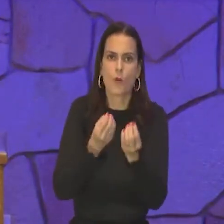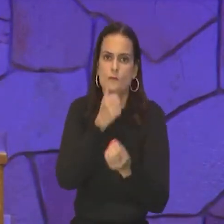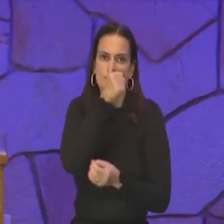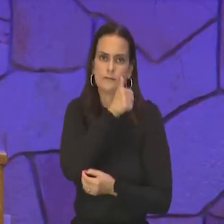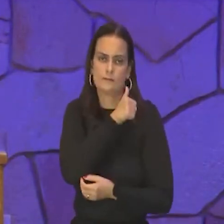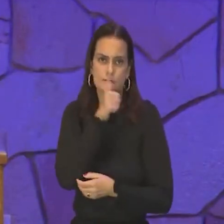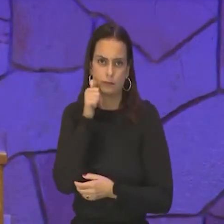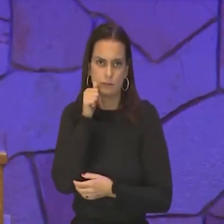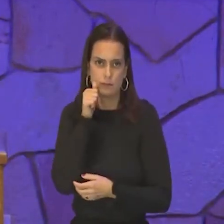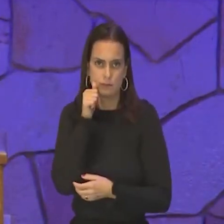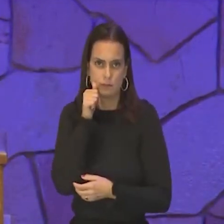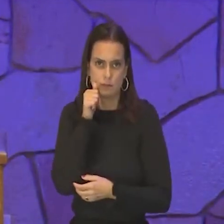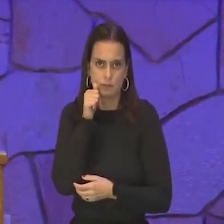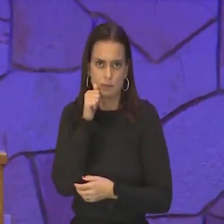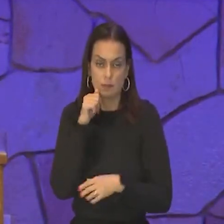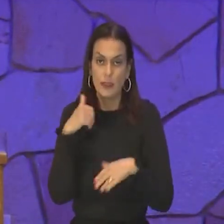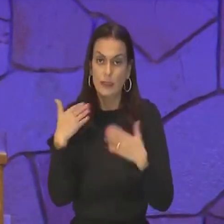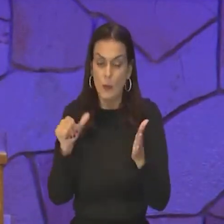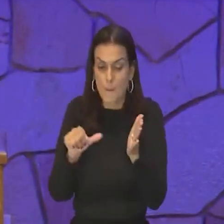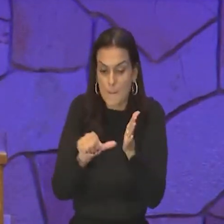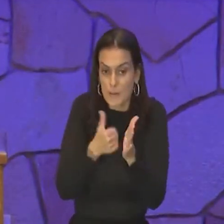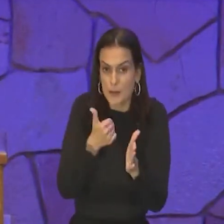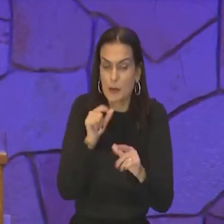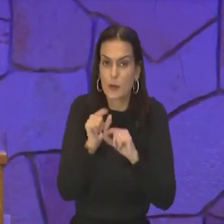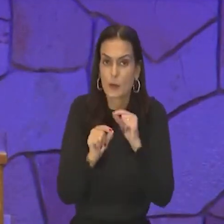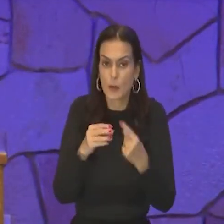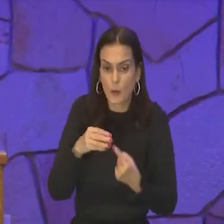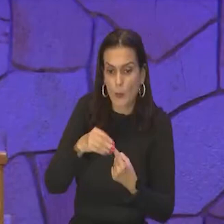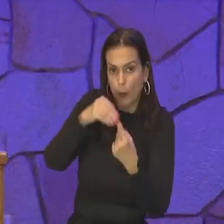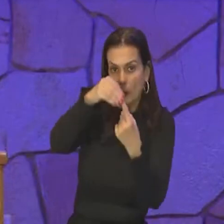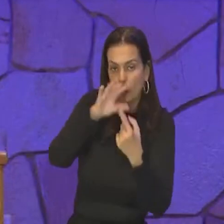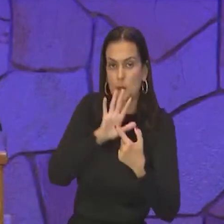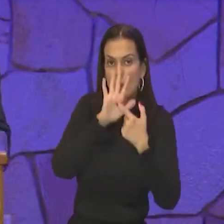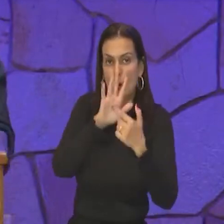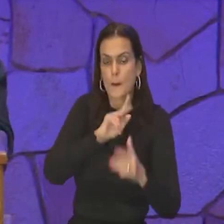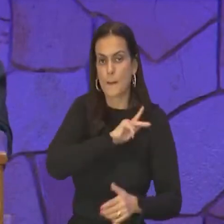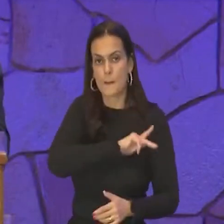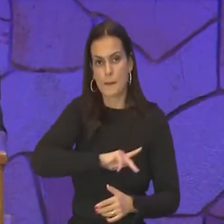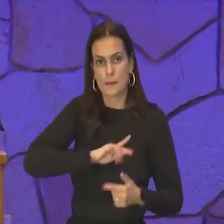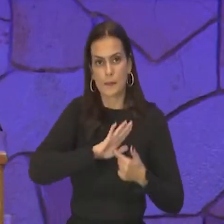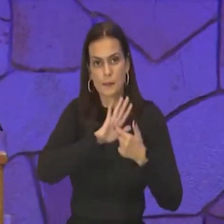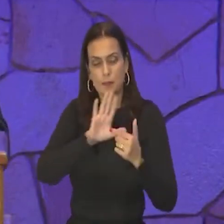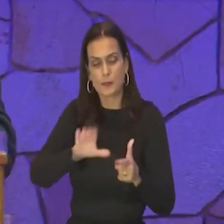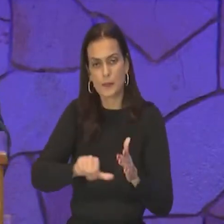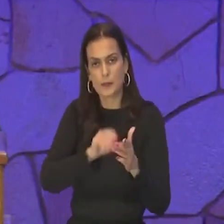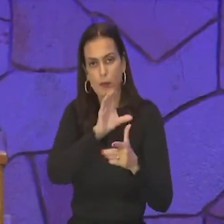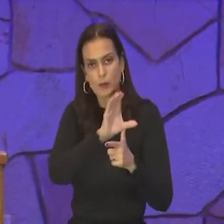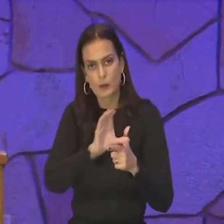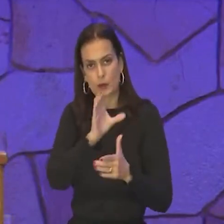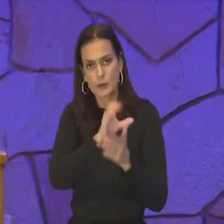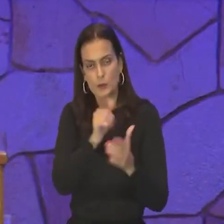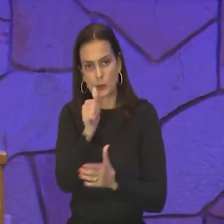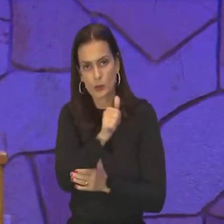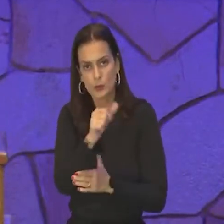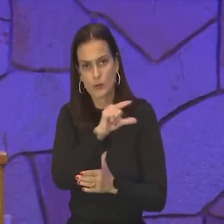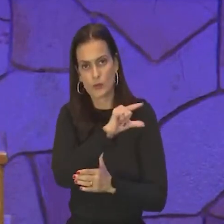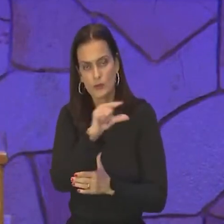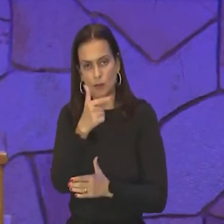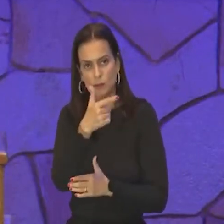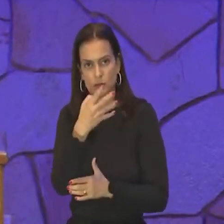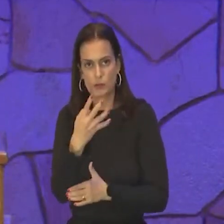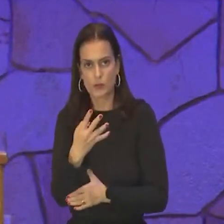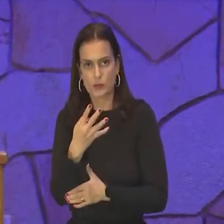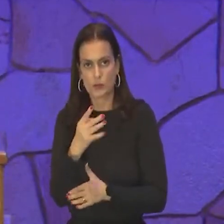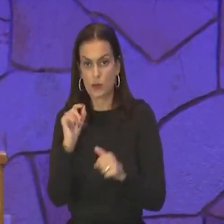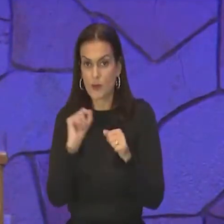sacrifício. Então, em primeiro lugar, esse destaque que eu quero fazer é que Paulo nos mostra, 1 Coríntios capítulo 11, o verso 24,